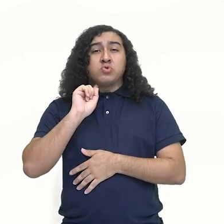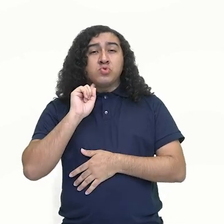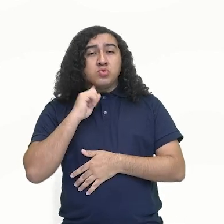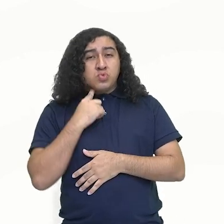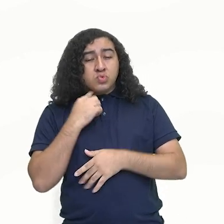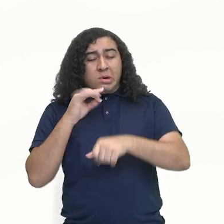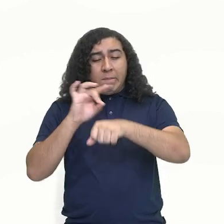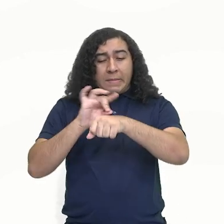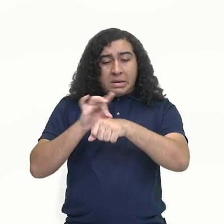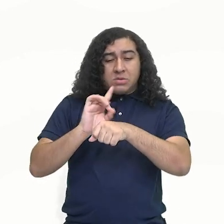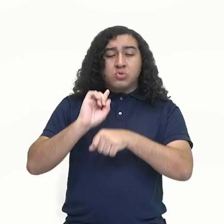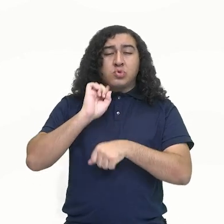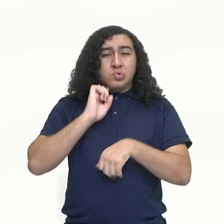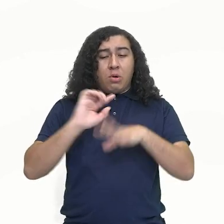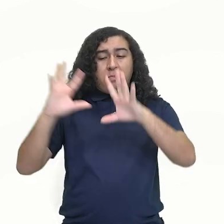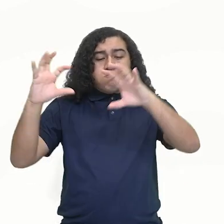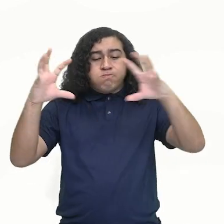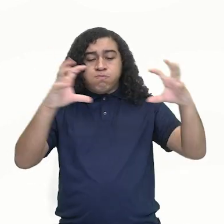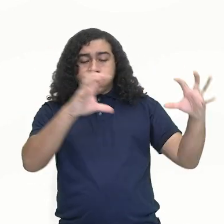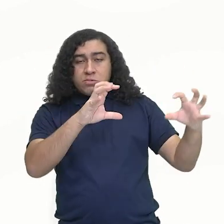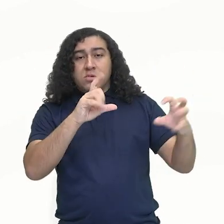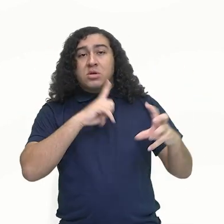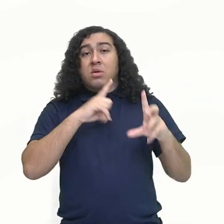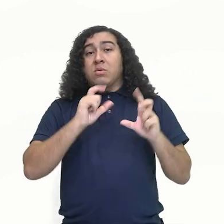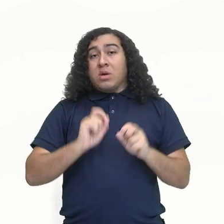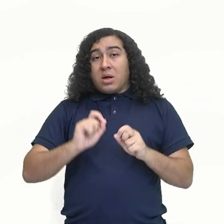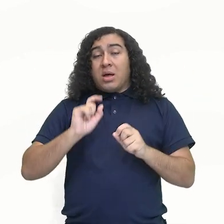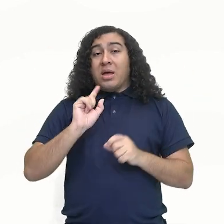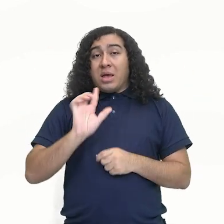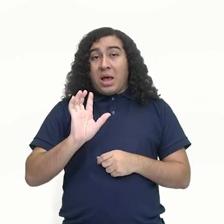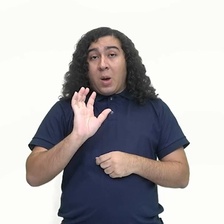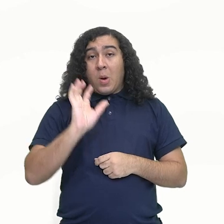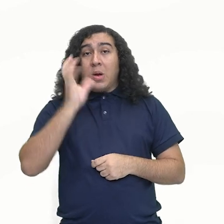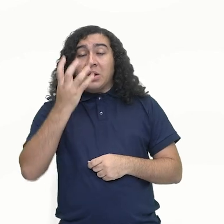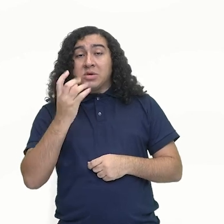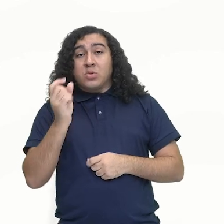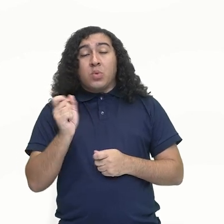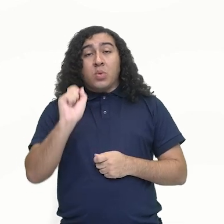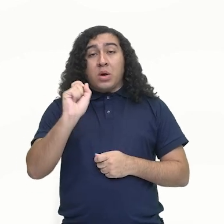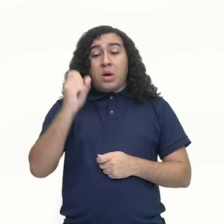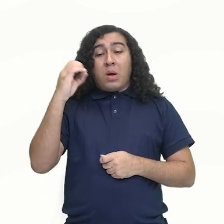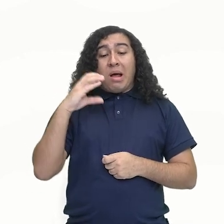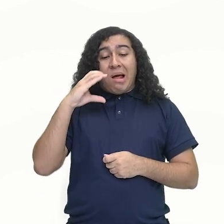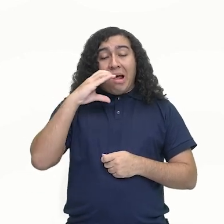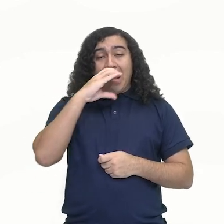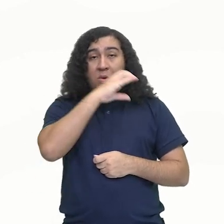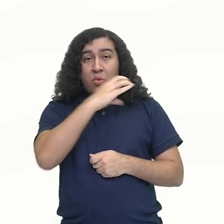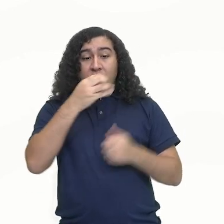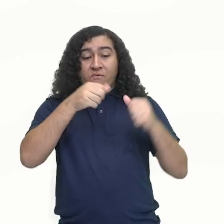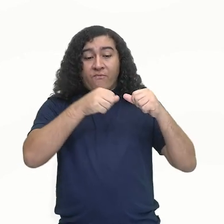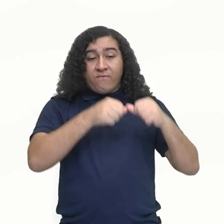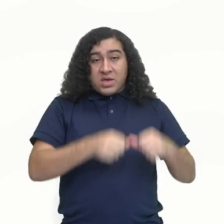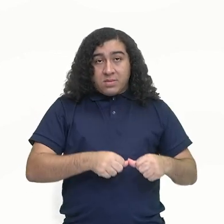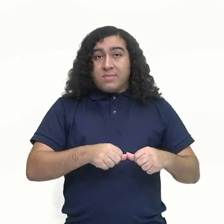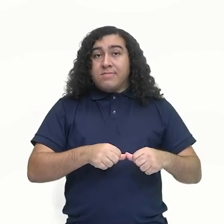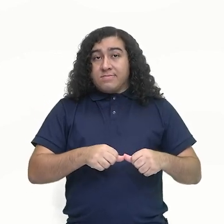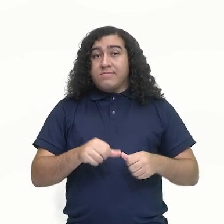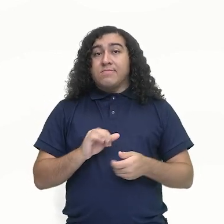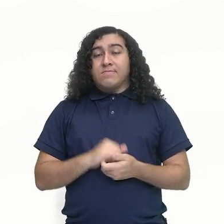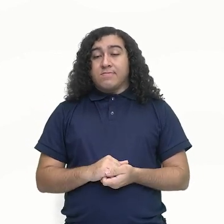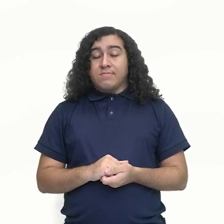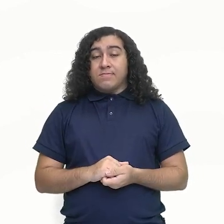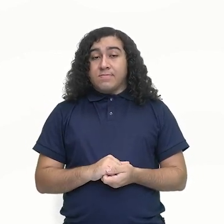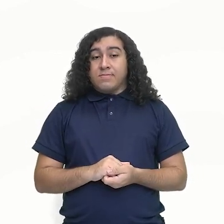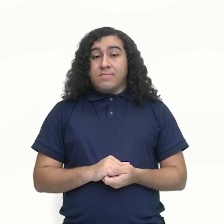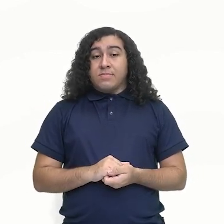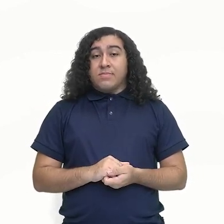né? Então, a gente vai ter aqui esse efeito estufa potencializado. Consequentemente, nós